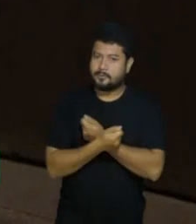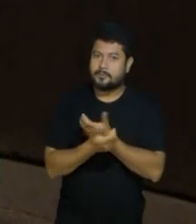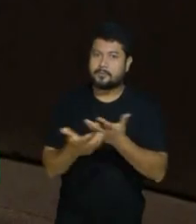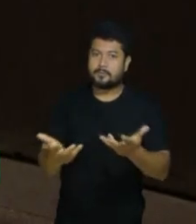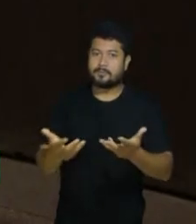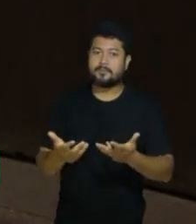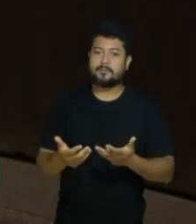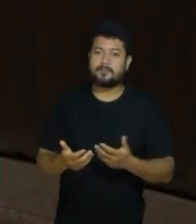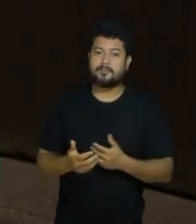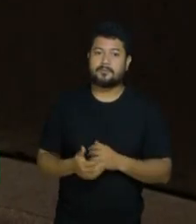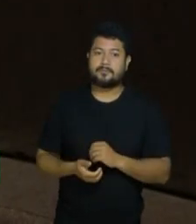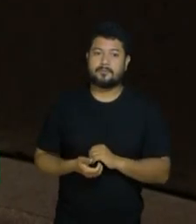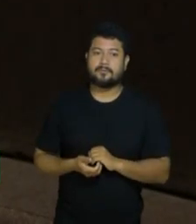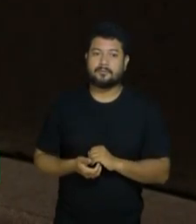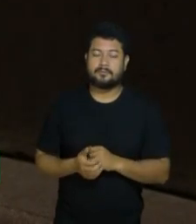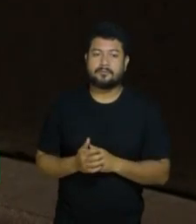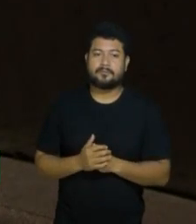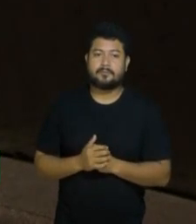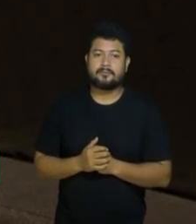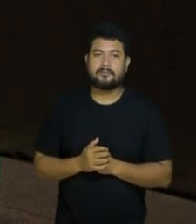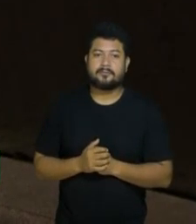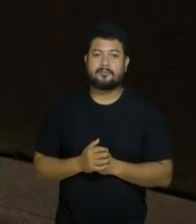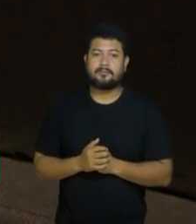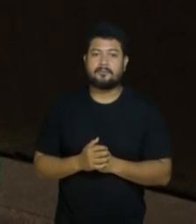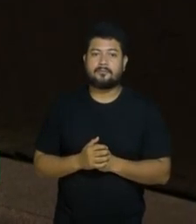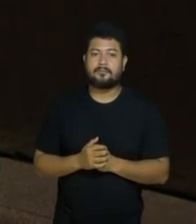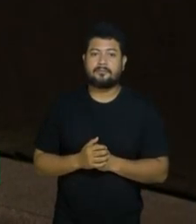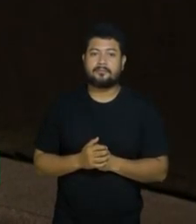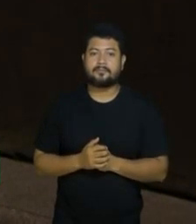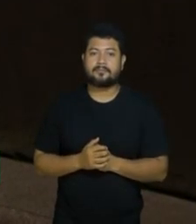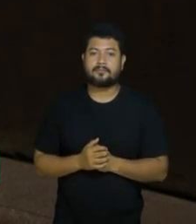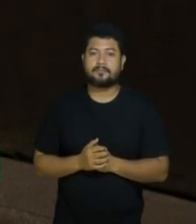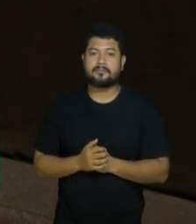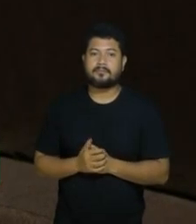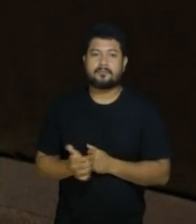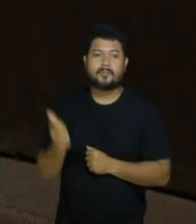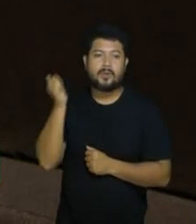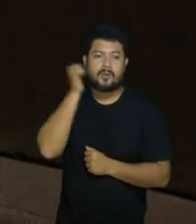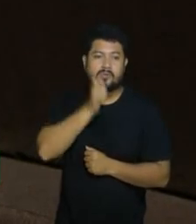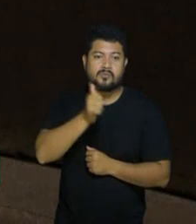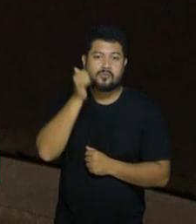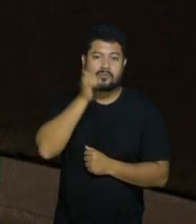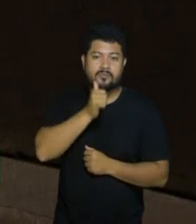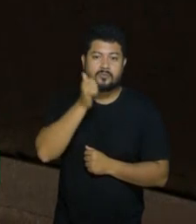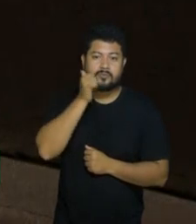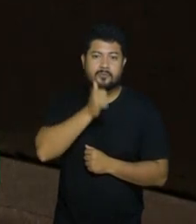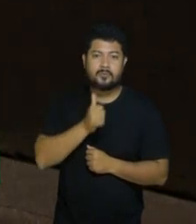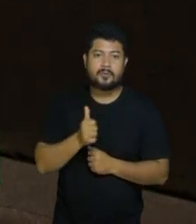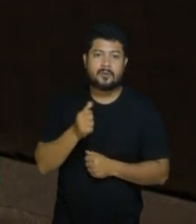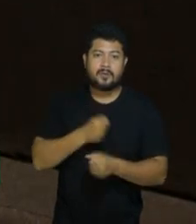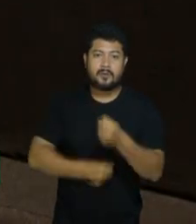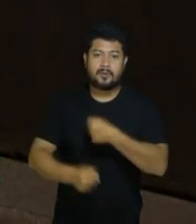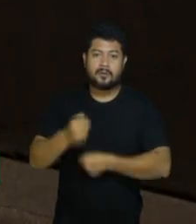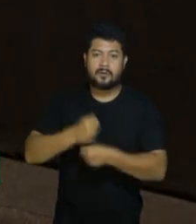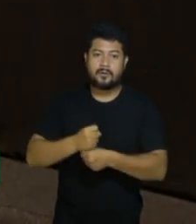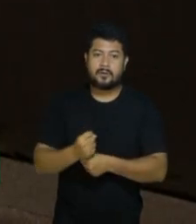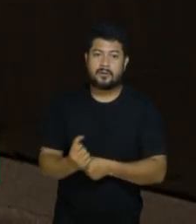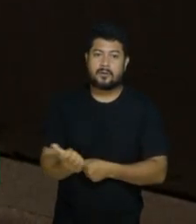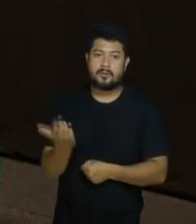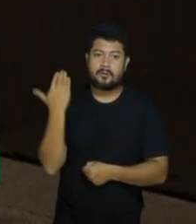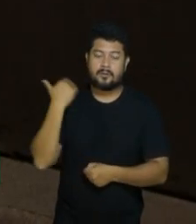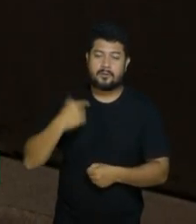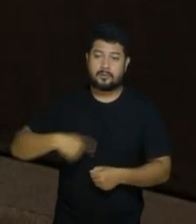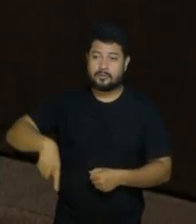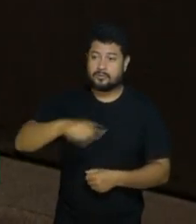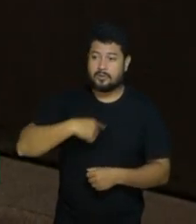E me volto para aquela mulher que, no ano passado, quando sofremos aqui